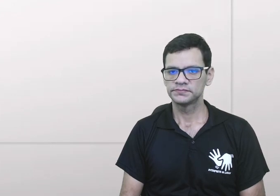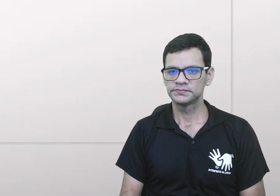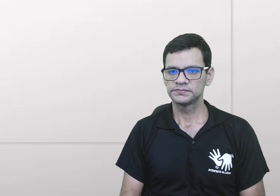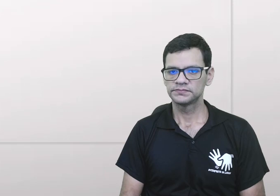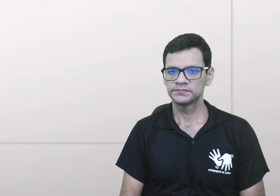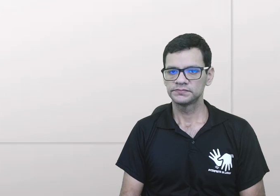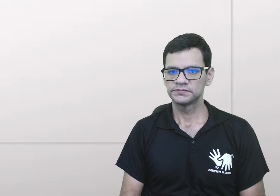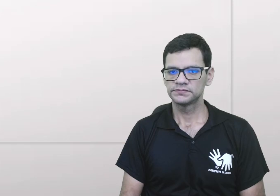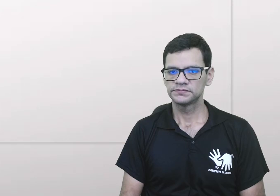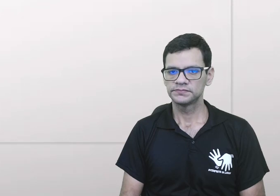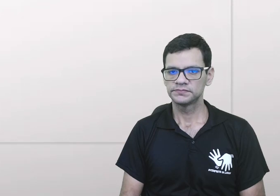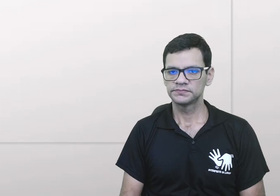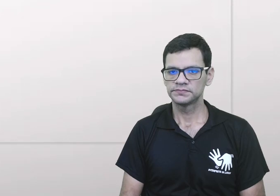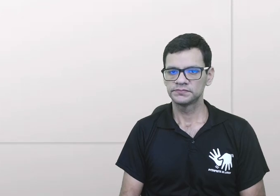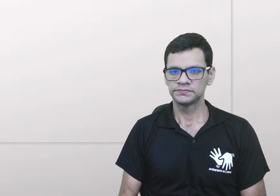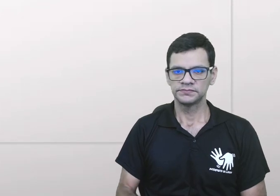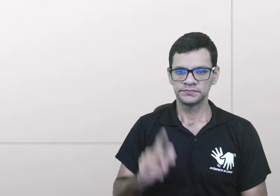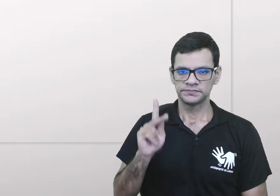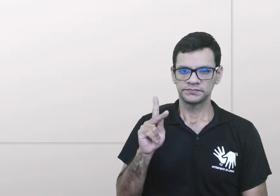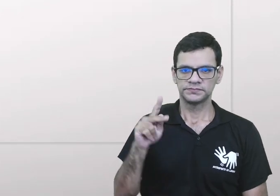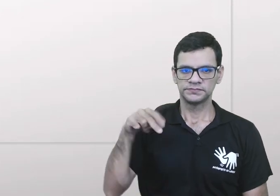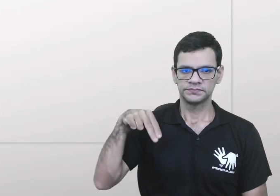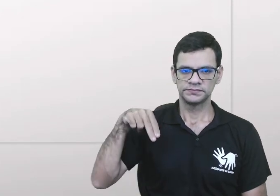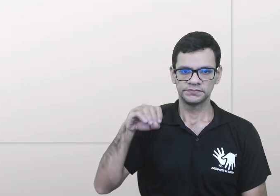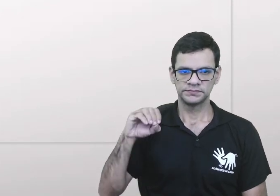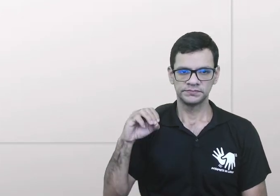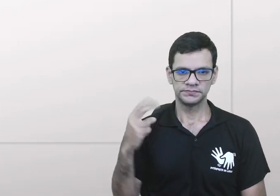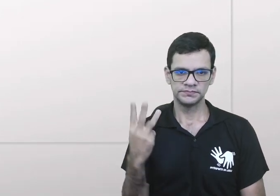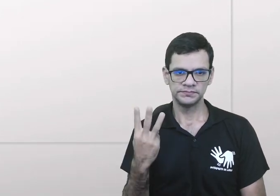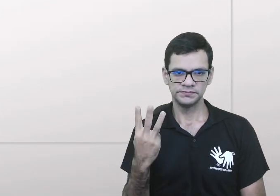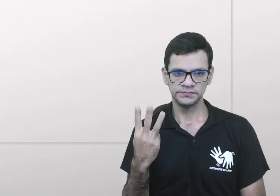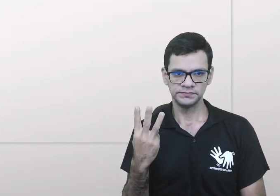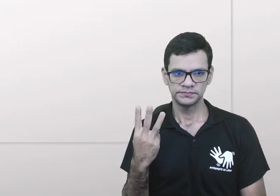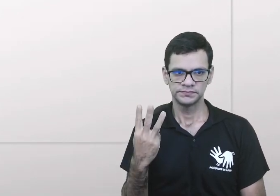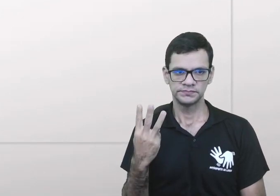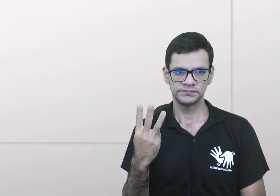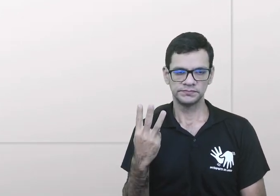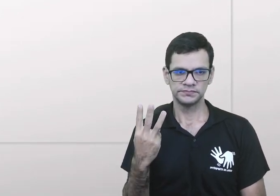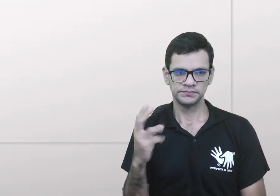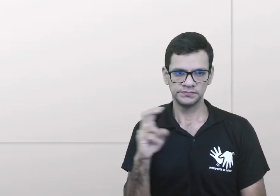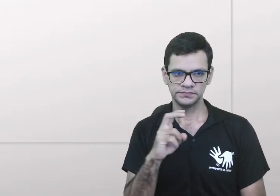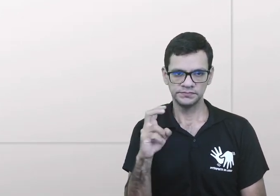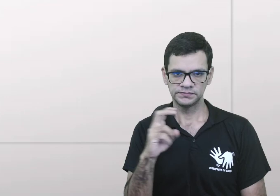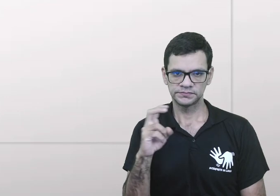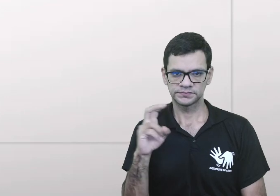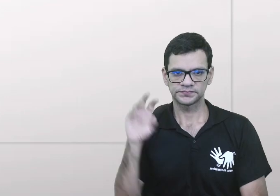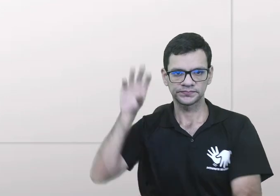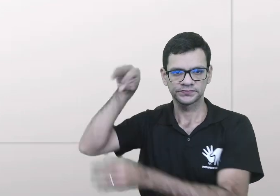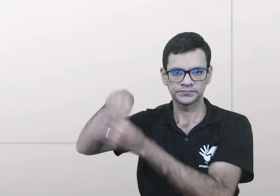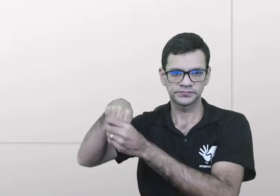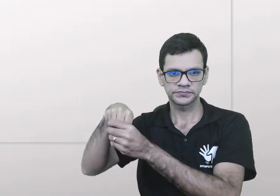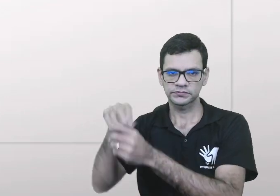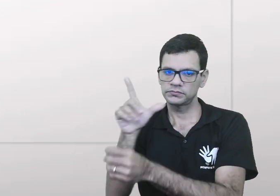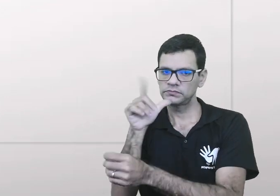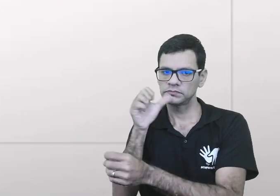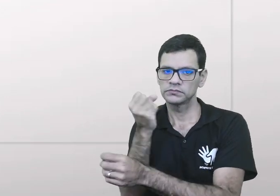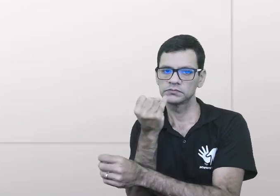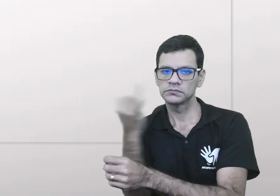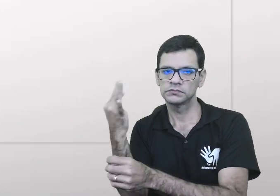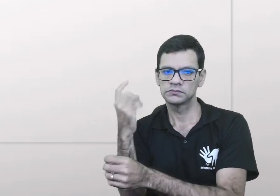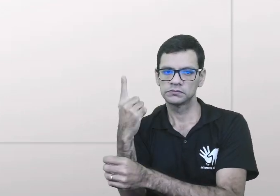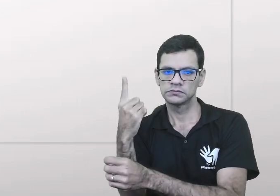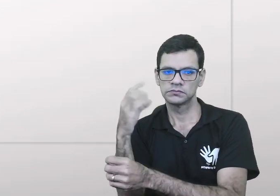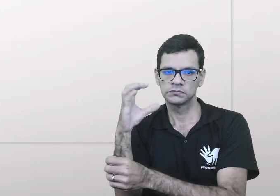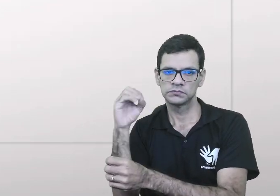é um óleo, tá, gente? Em quanto de água? 100 gramas de água. E se eu quiser saber